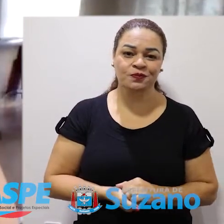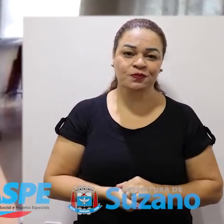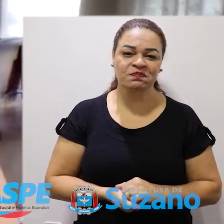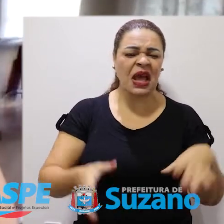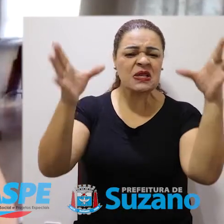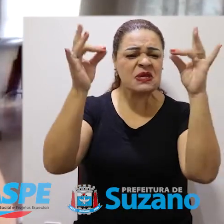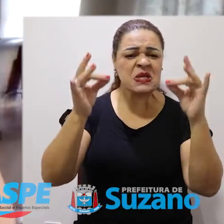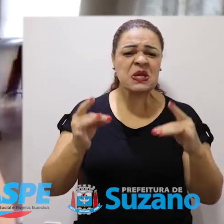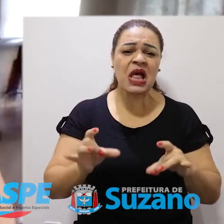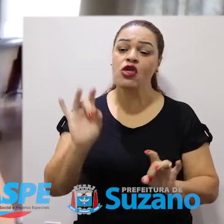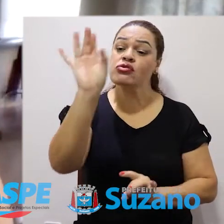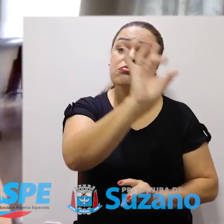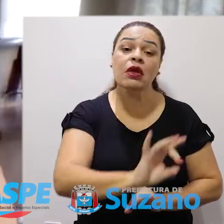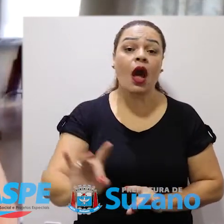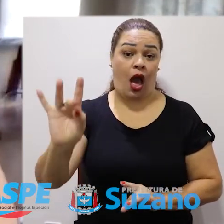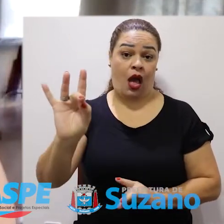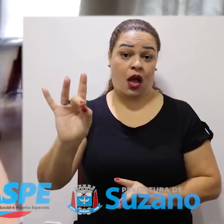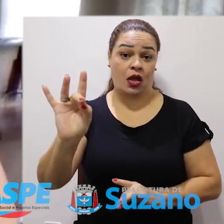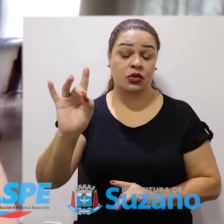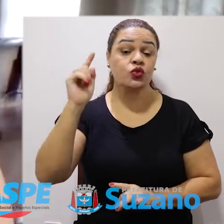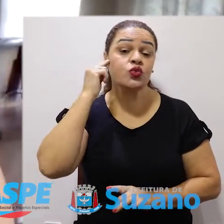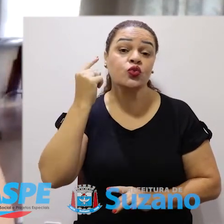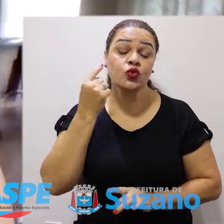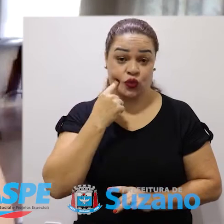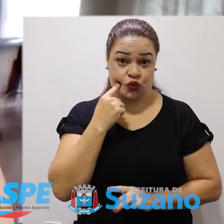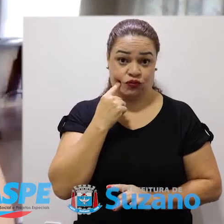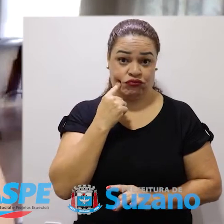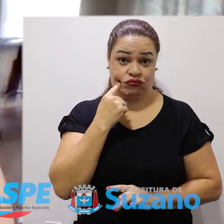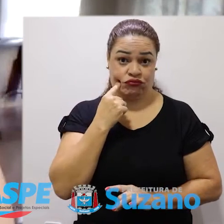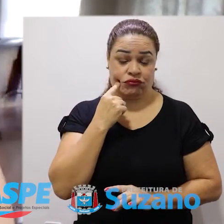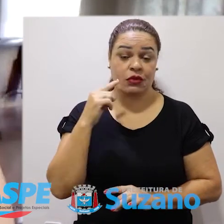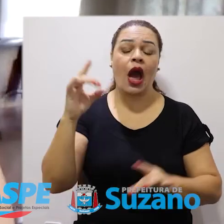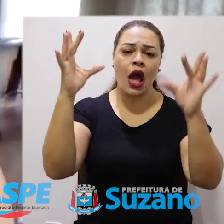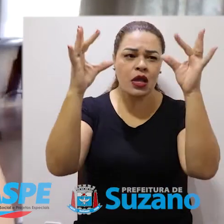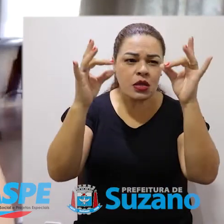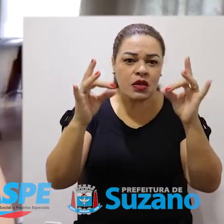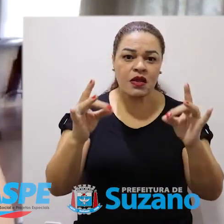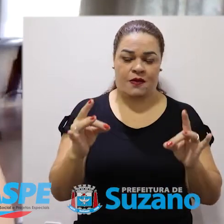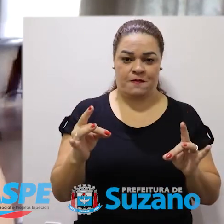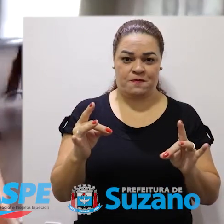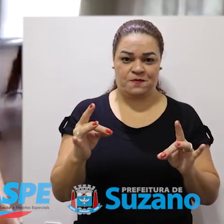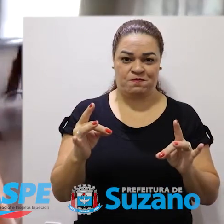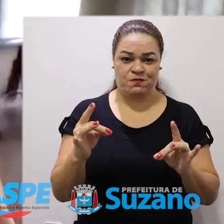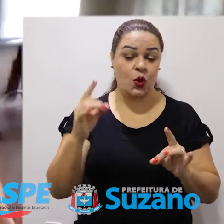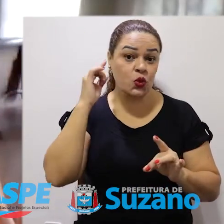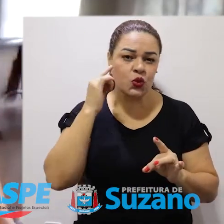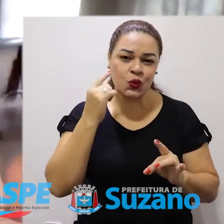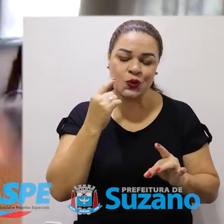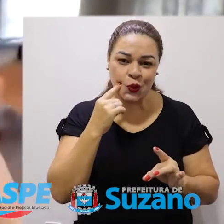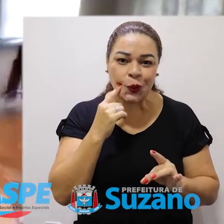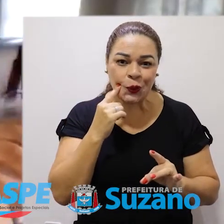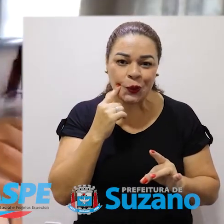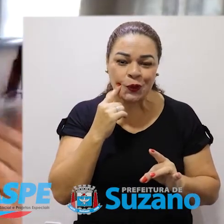as especificidades das pessoas surdas? Então, as especificidades das pessoas surdas são aquelas inerentes, né, e